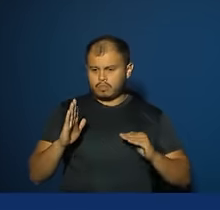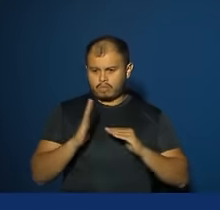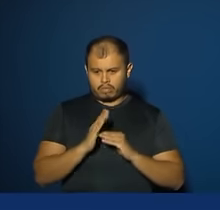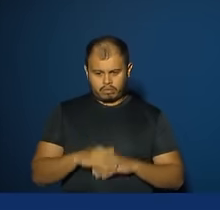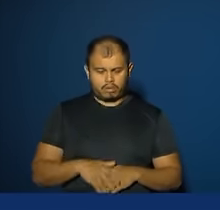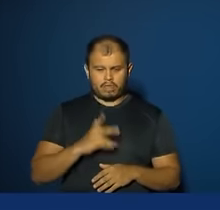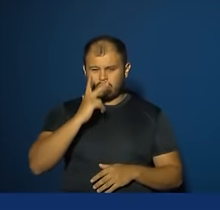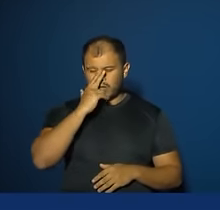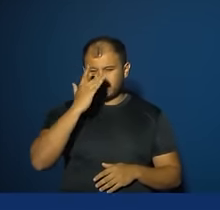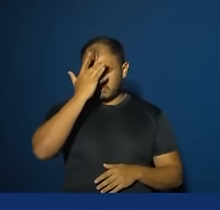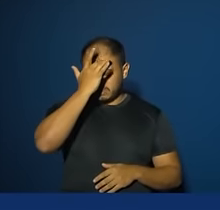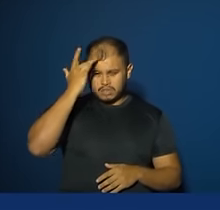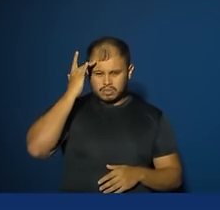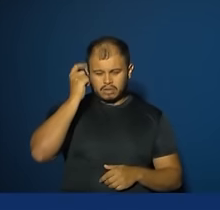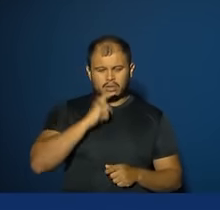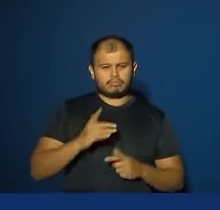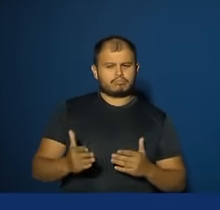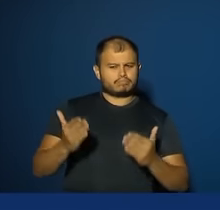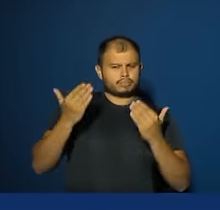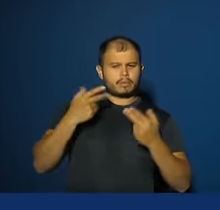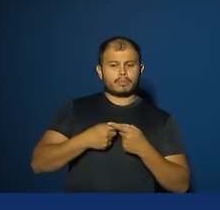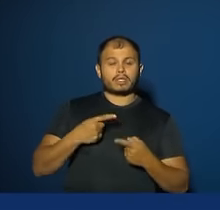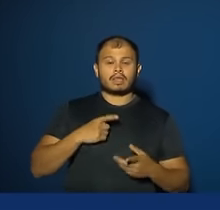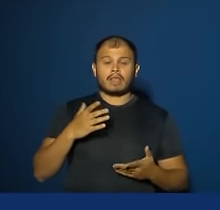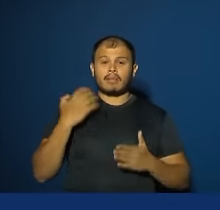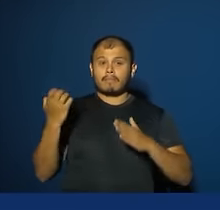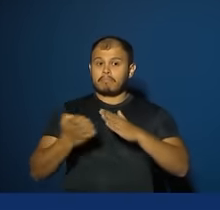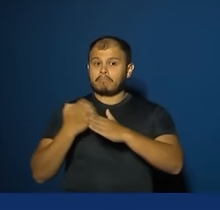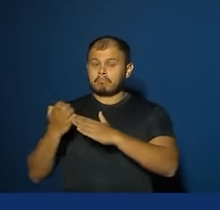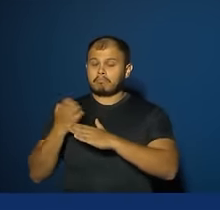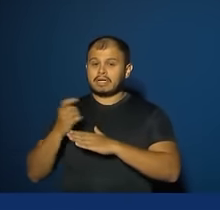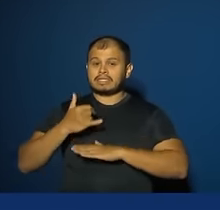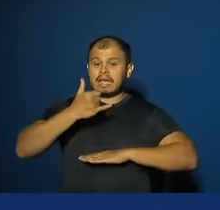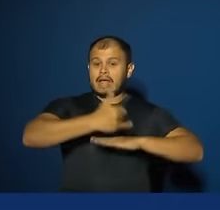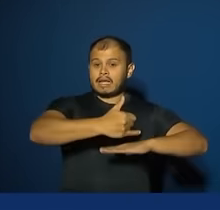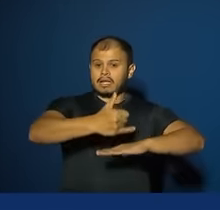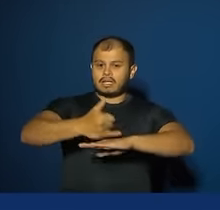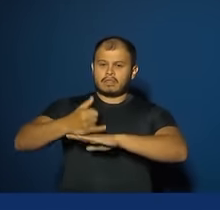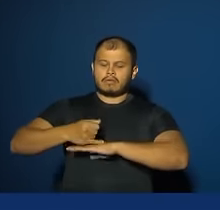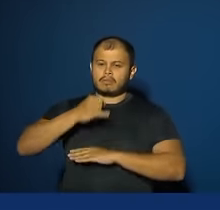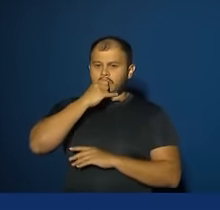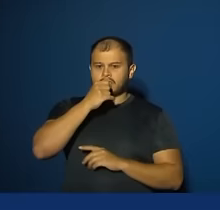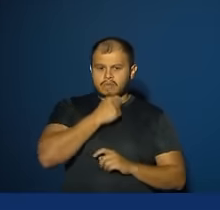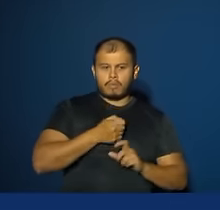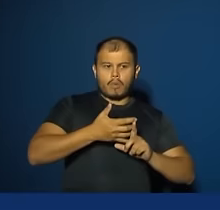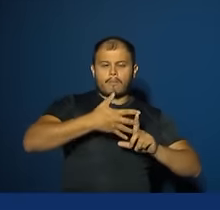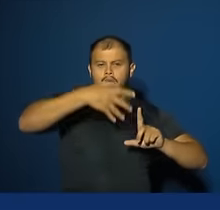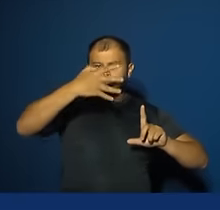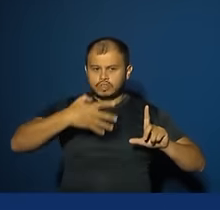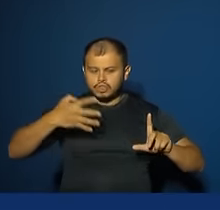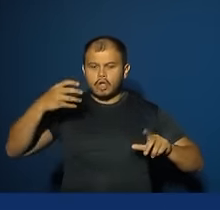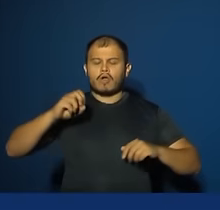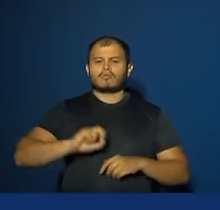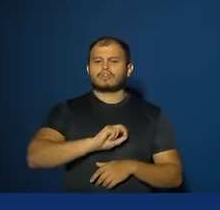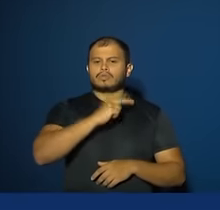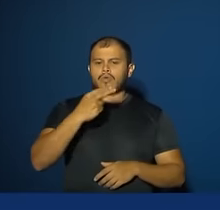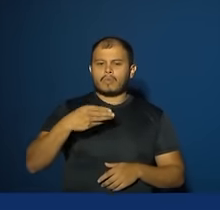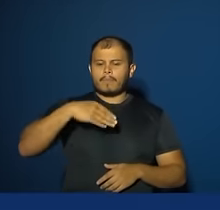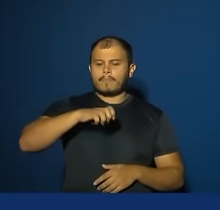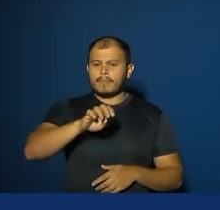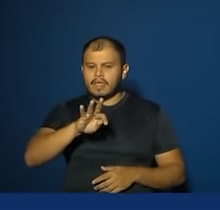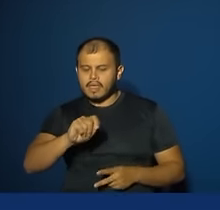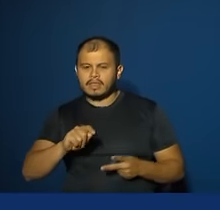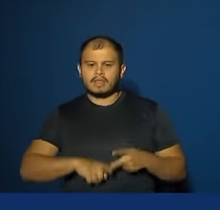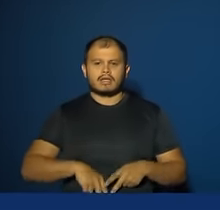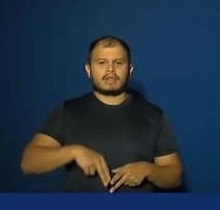pessoas subestimam, porque você pega empresas líderes como Microsoft, como Meta, como NVIDIA, que